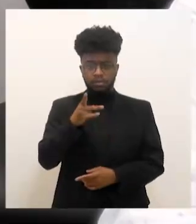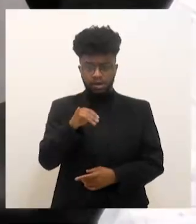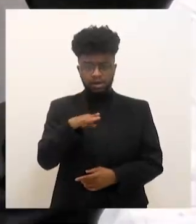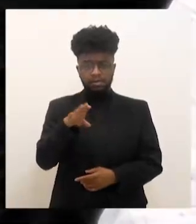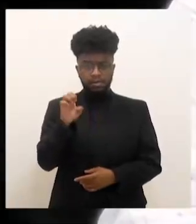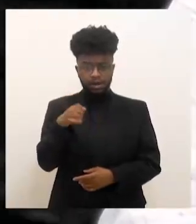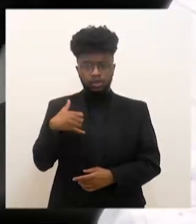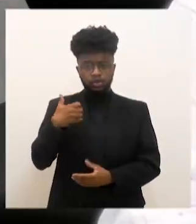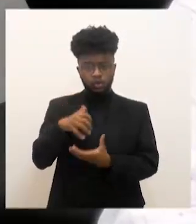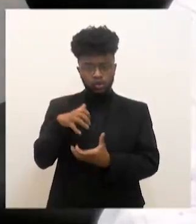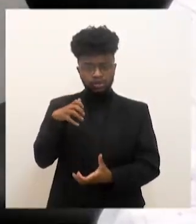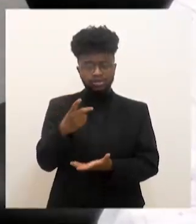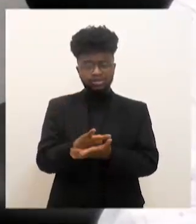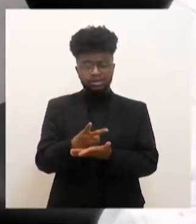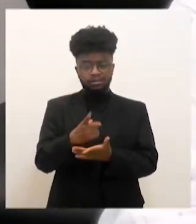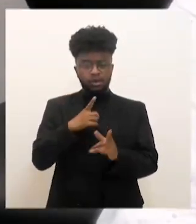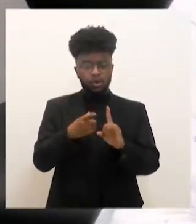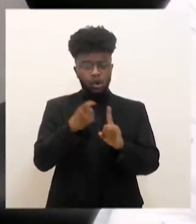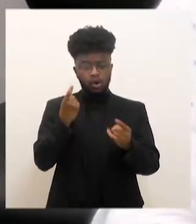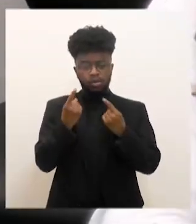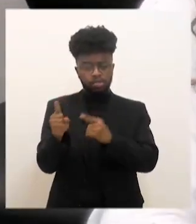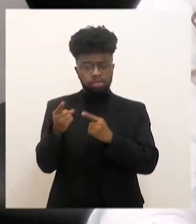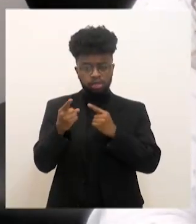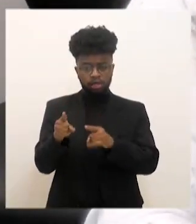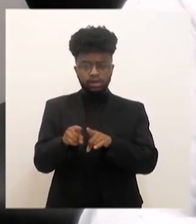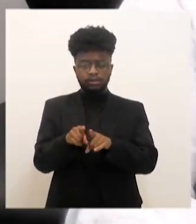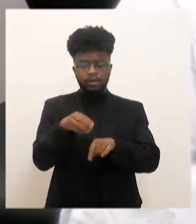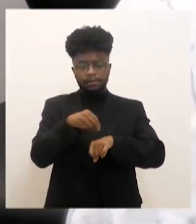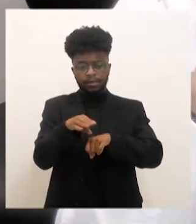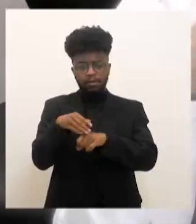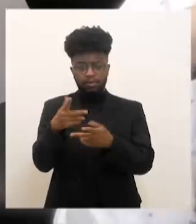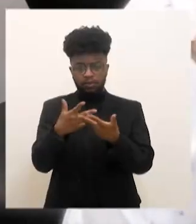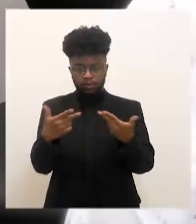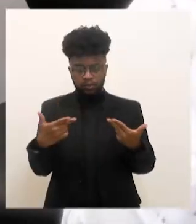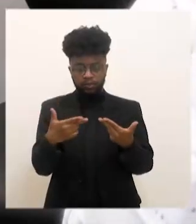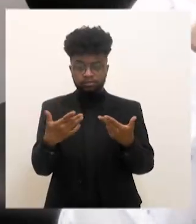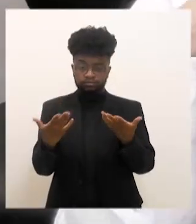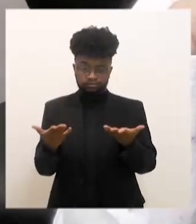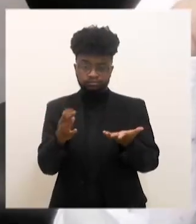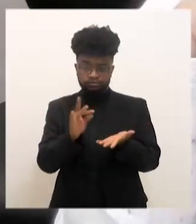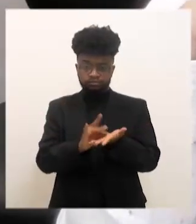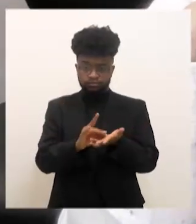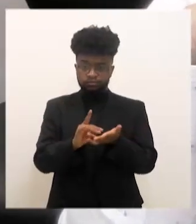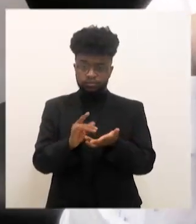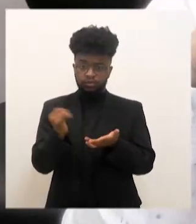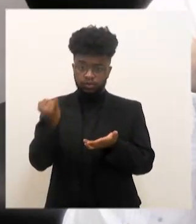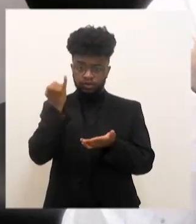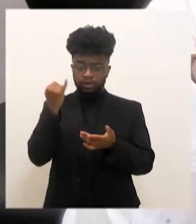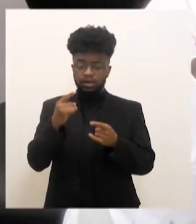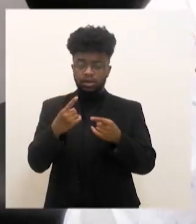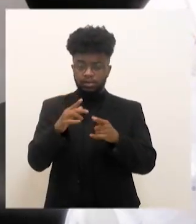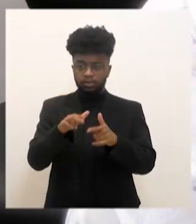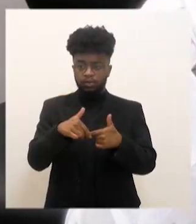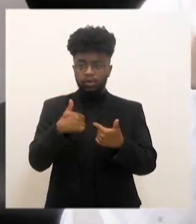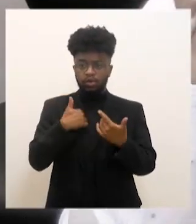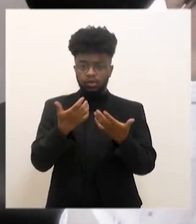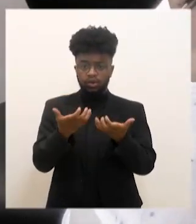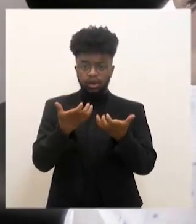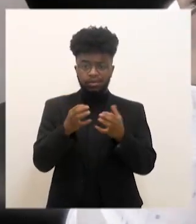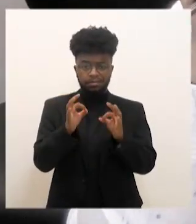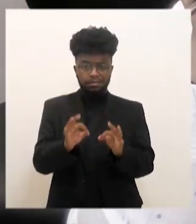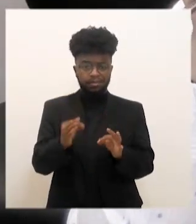hora estão sofrendo algum tipo de golpe, algum tipo de mensagem. Isso, de fato, é uma questão. Por isso que eu estava querendo, de